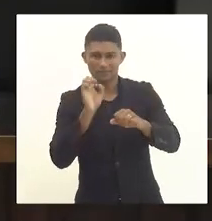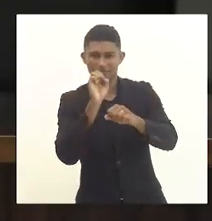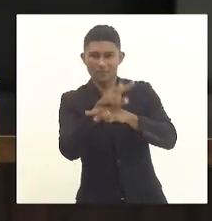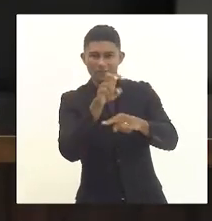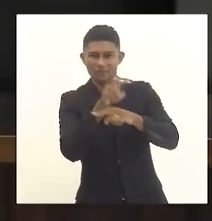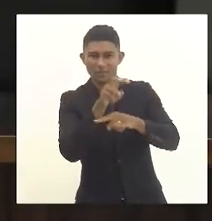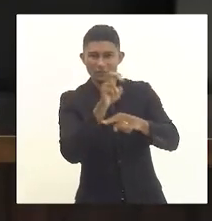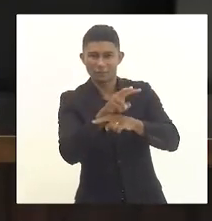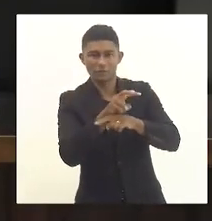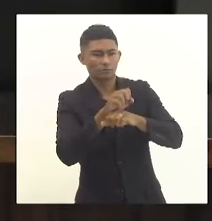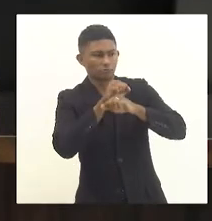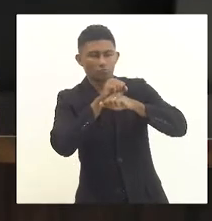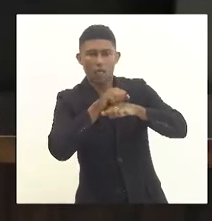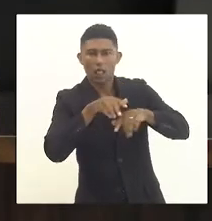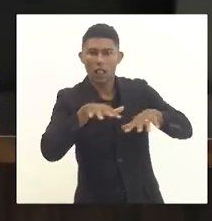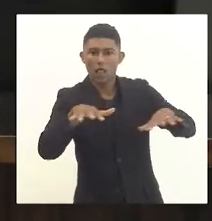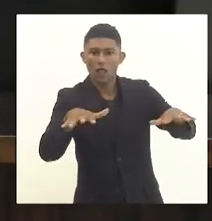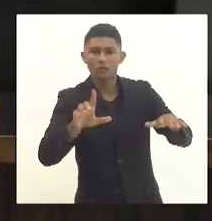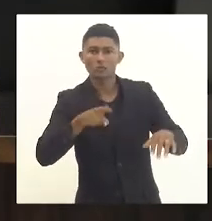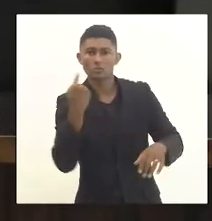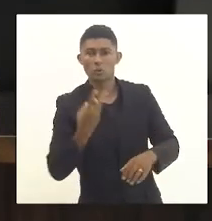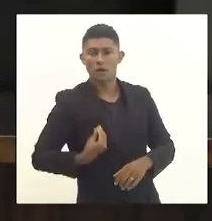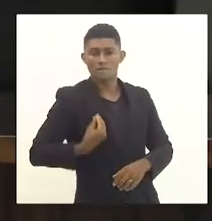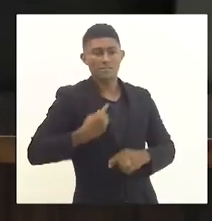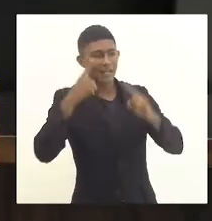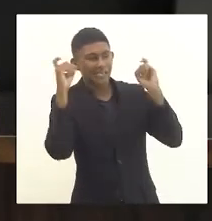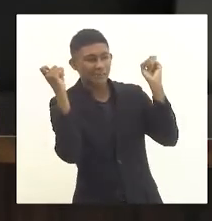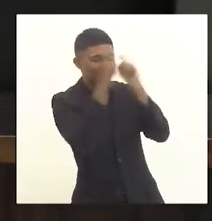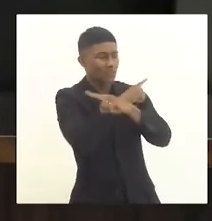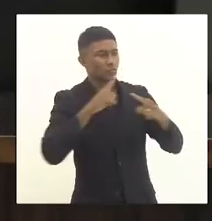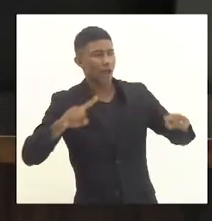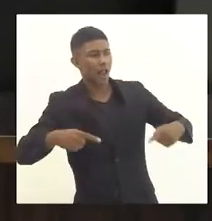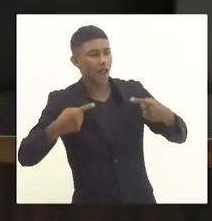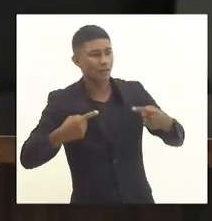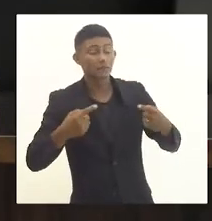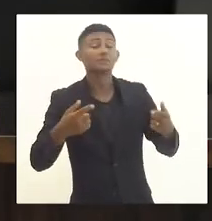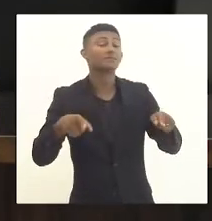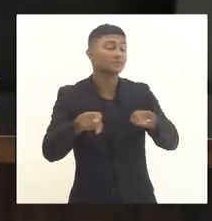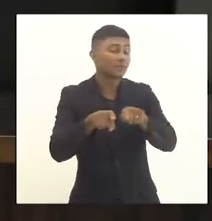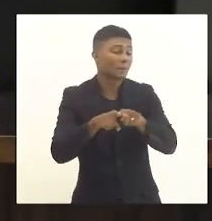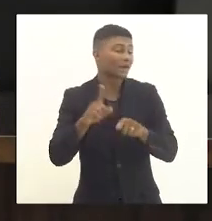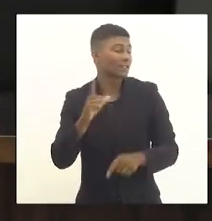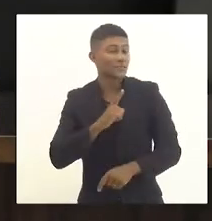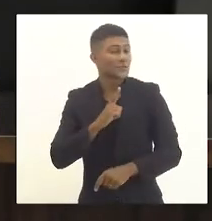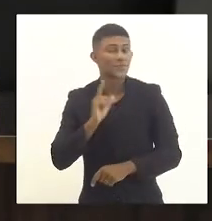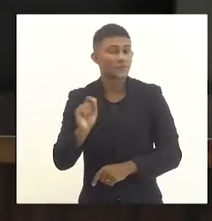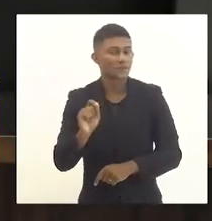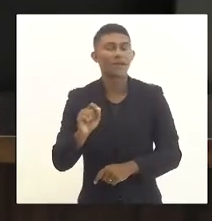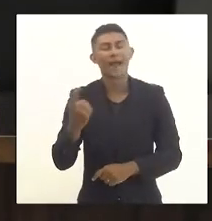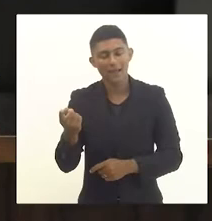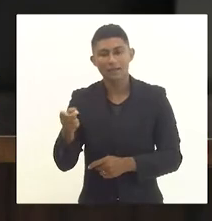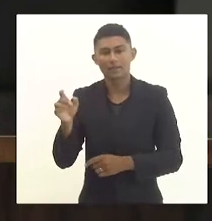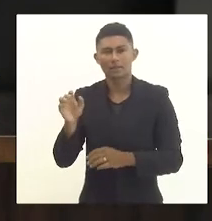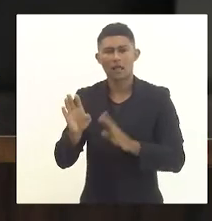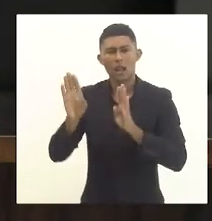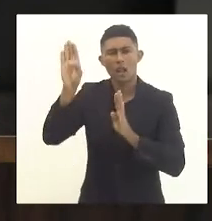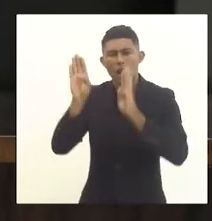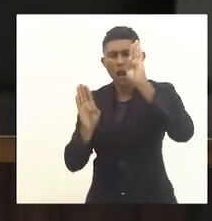nos desafiava a sobreviver e a buscar novas soluções, também estava caminhando processo do leilão do